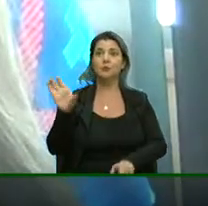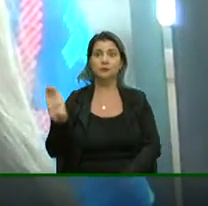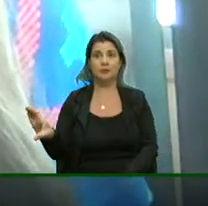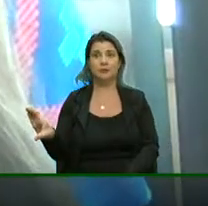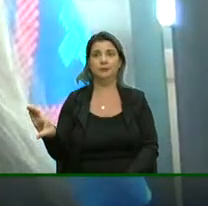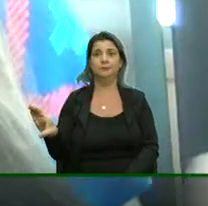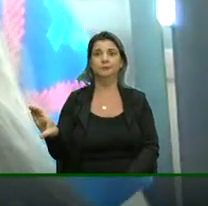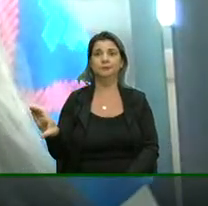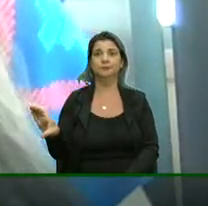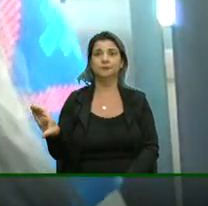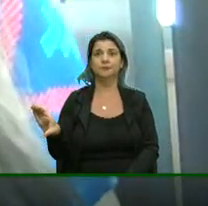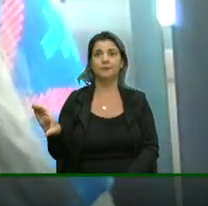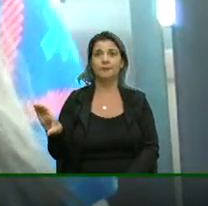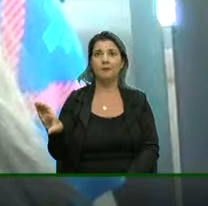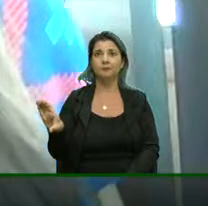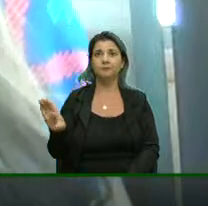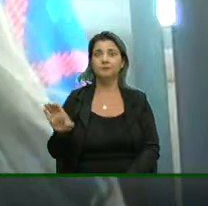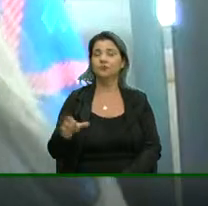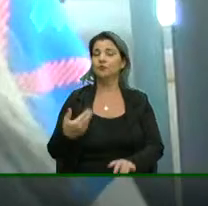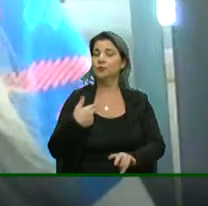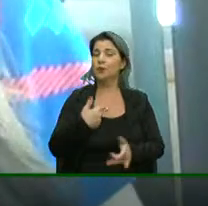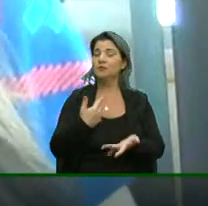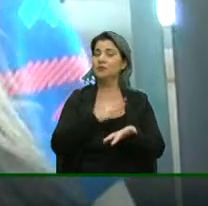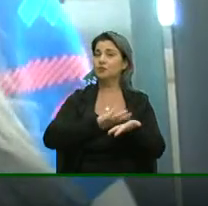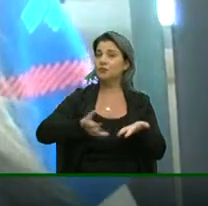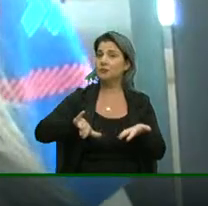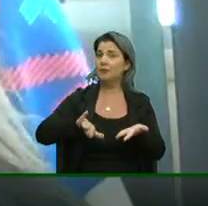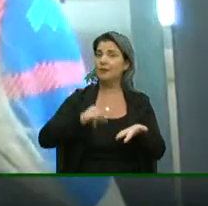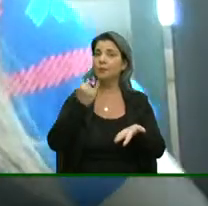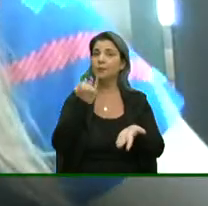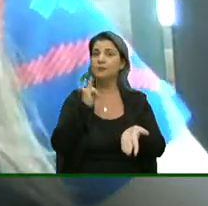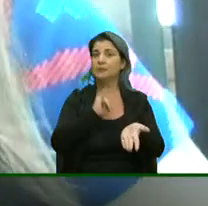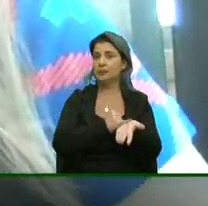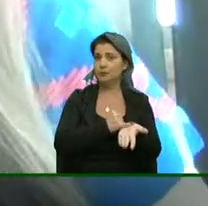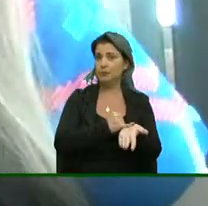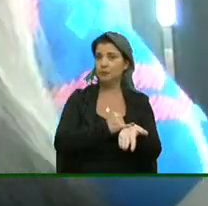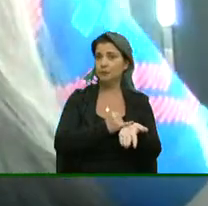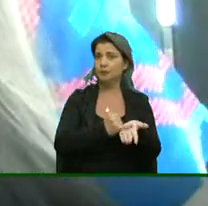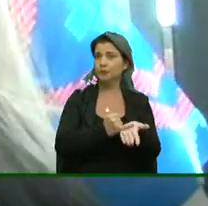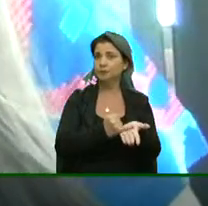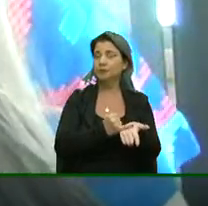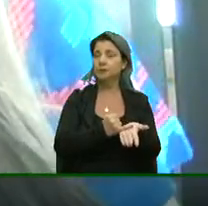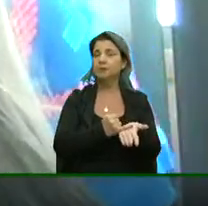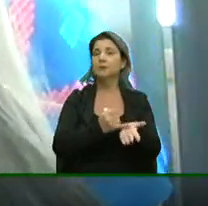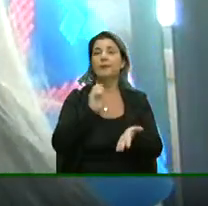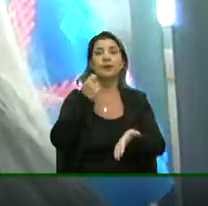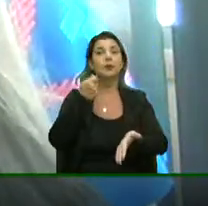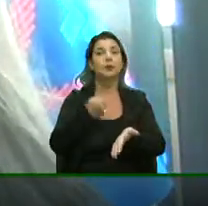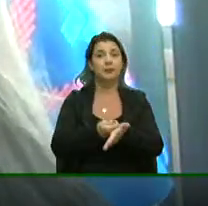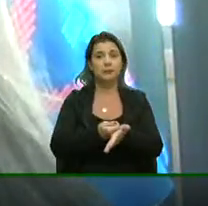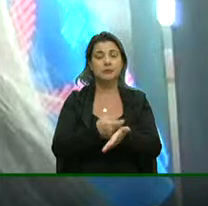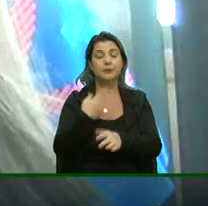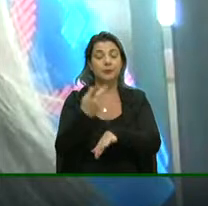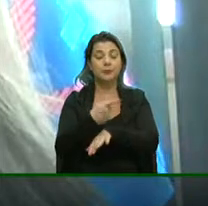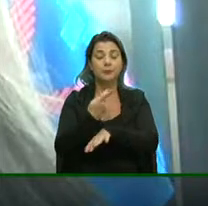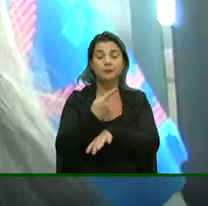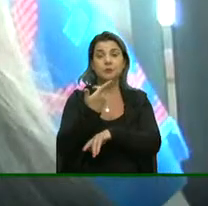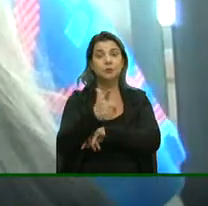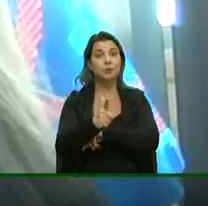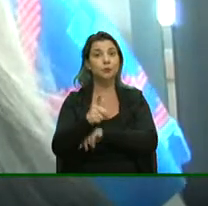de suprimir o inciso da cobrança, ele buscou outro caminho, que foi